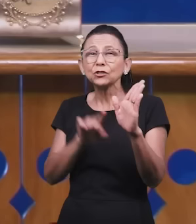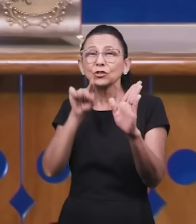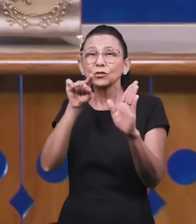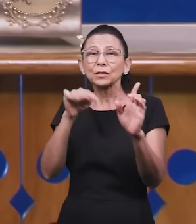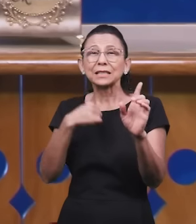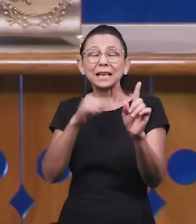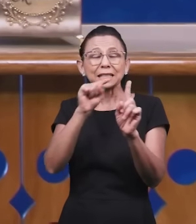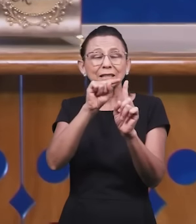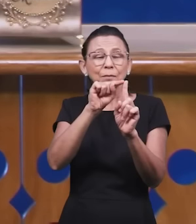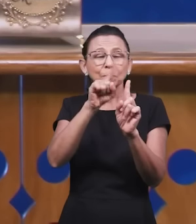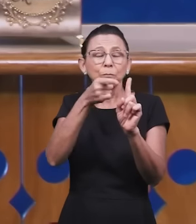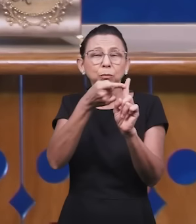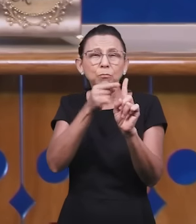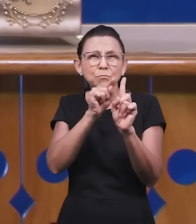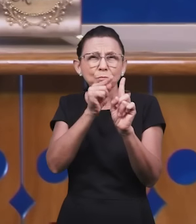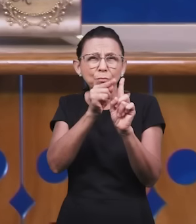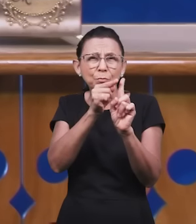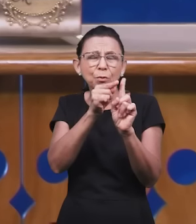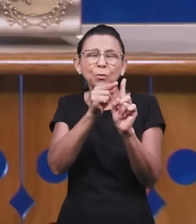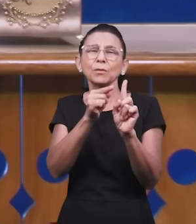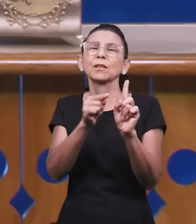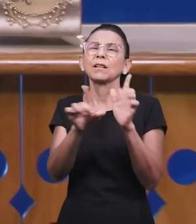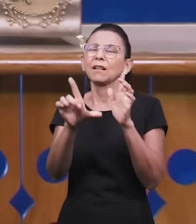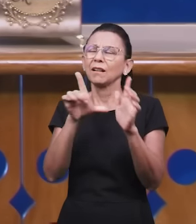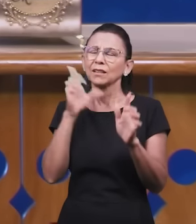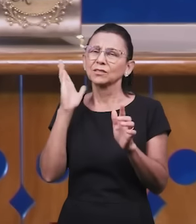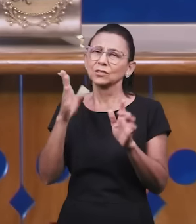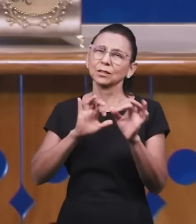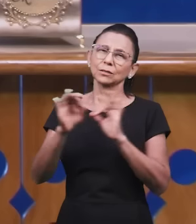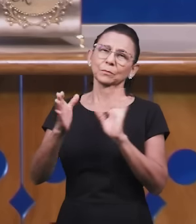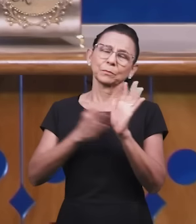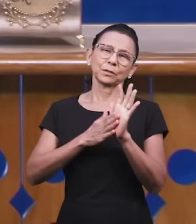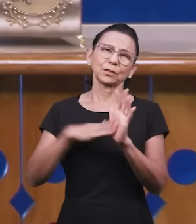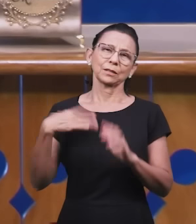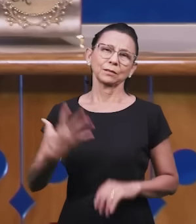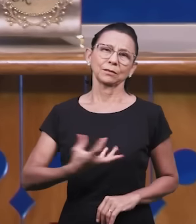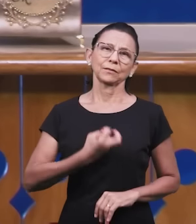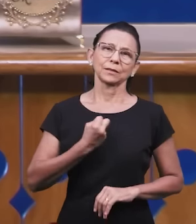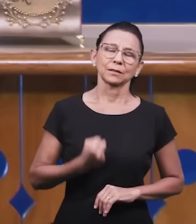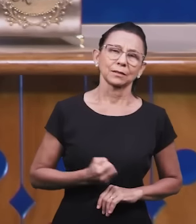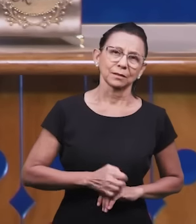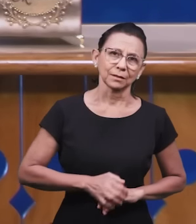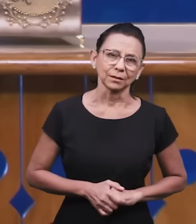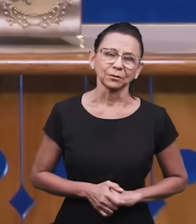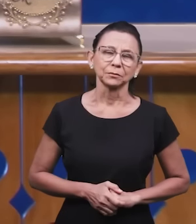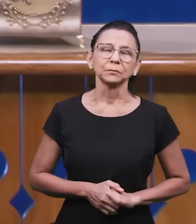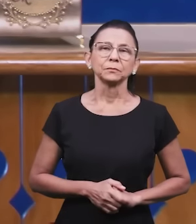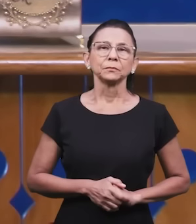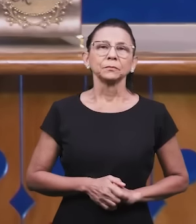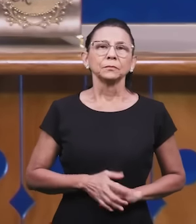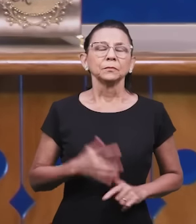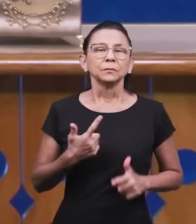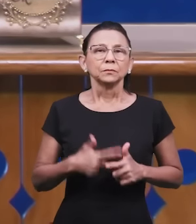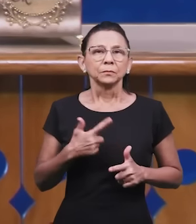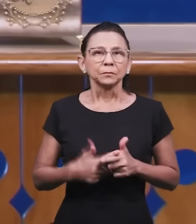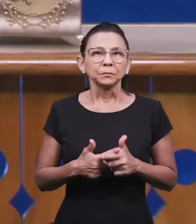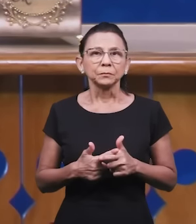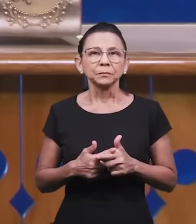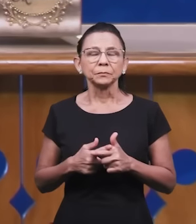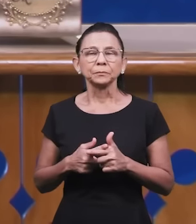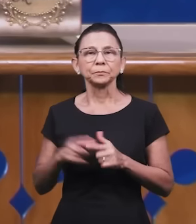formado. Aqui está a bênção da grande salvação, da grande operação de Deus quando Ele salva o homem, porque